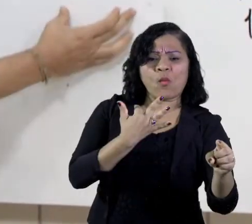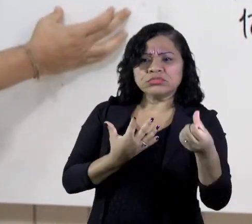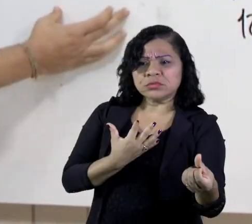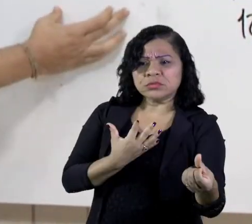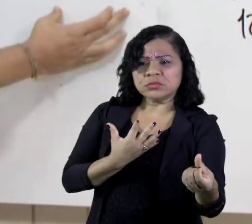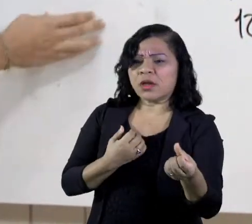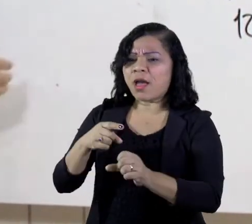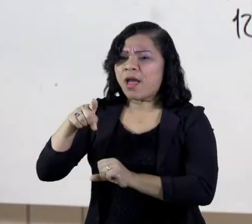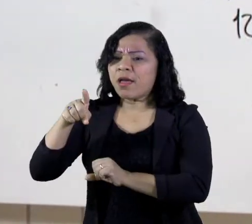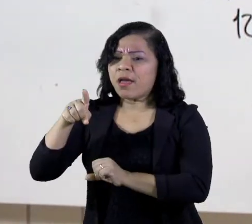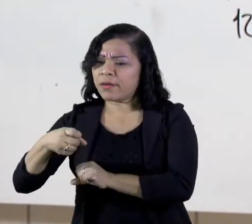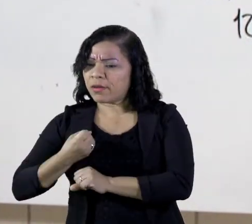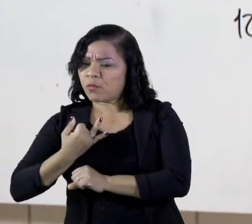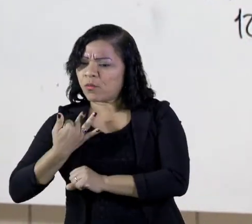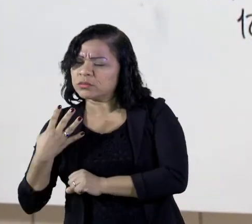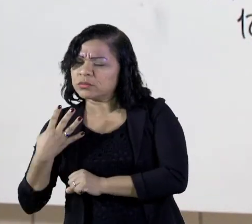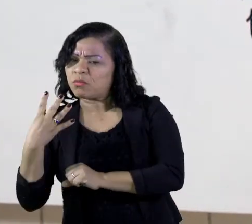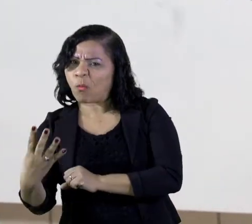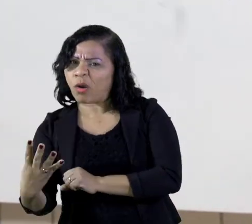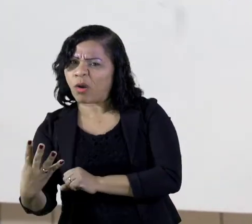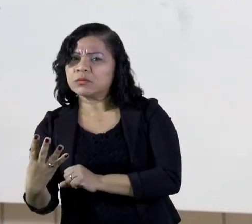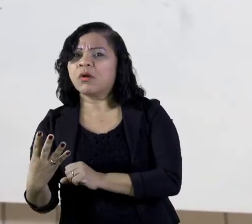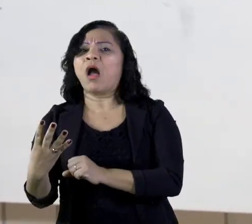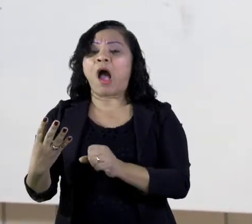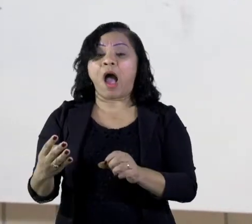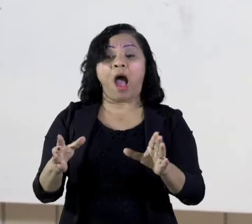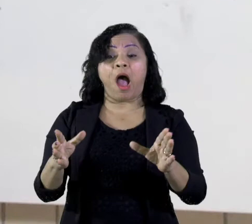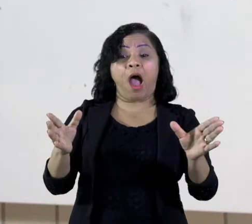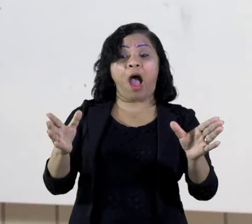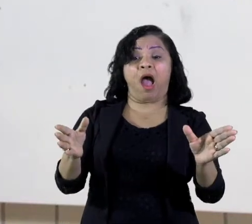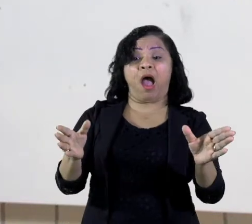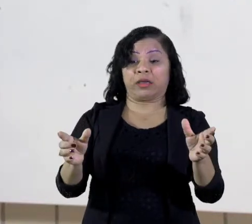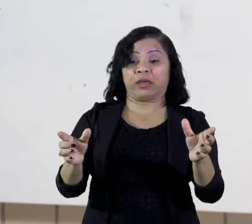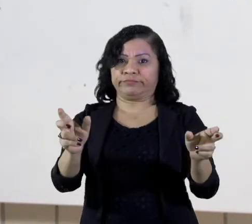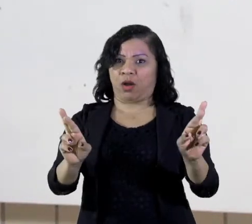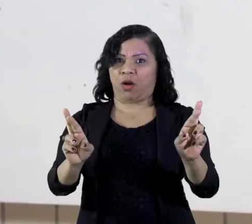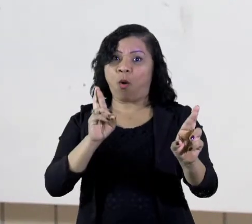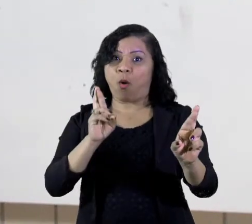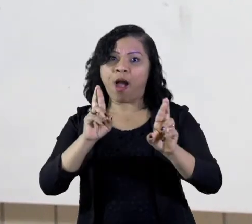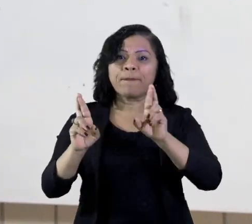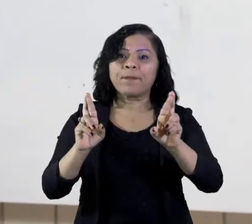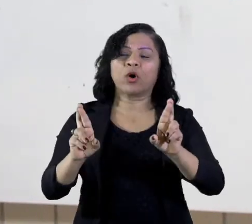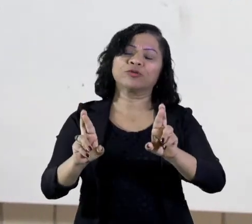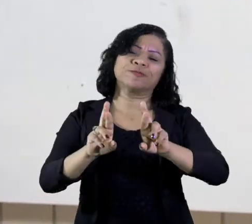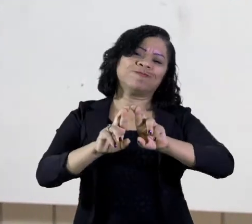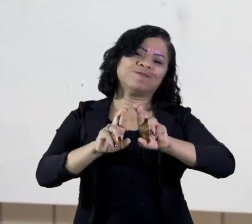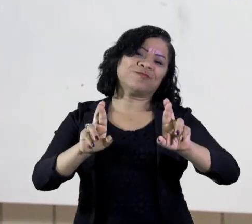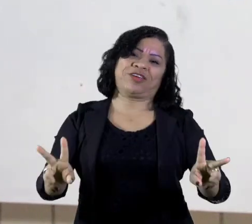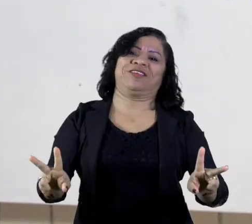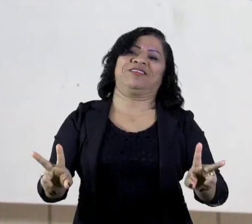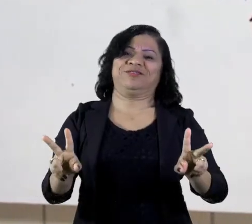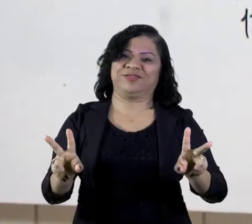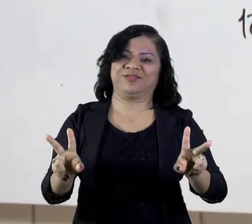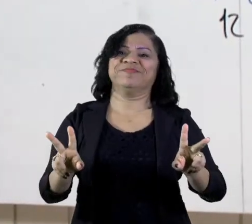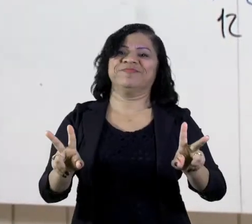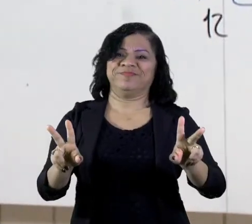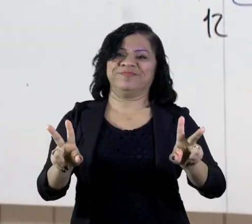de 4. Então, as quantidades elas são diferentes, logo a relação entre elas é uma relação